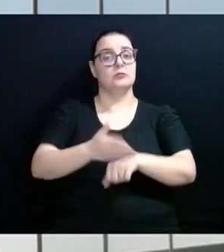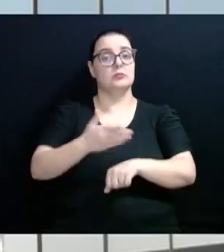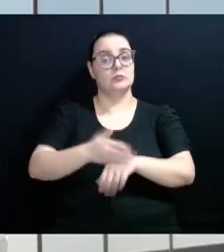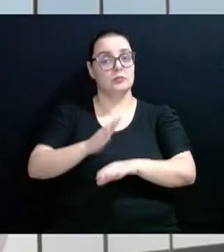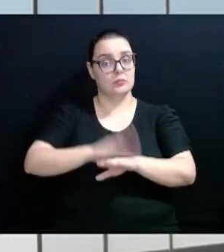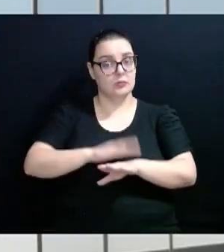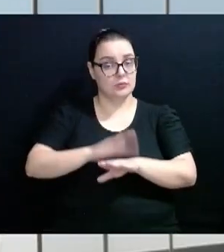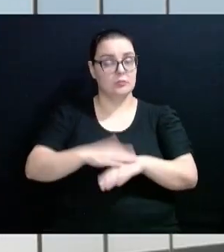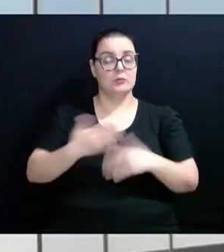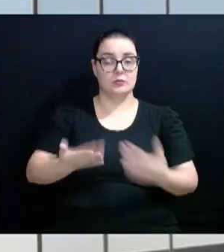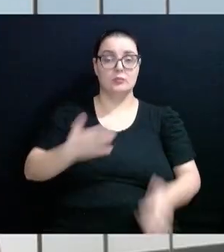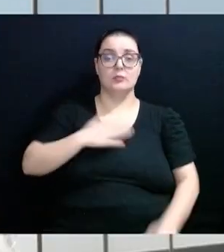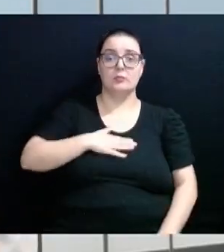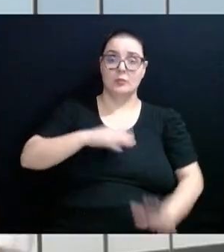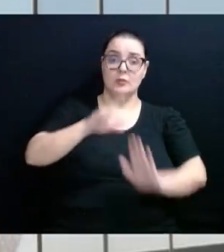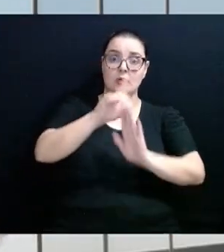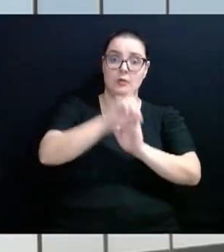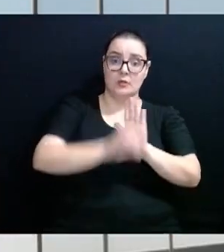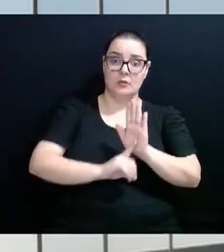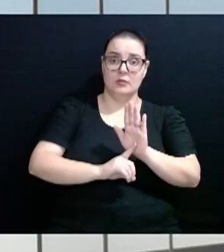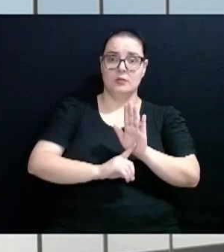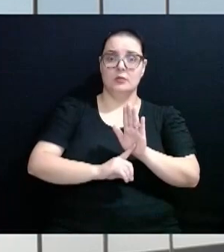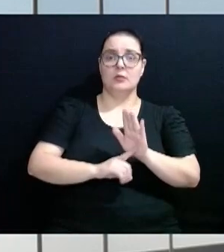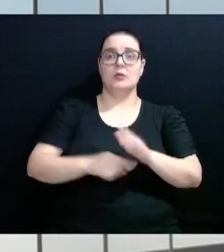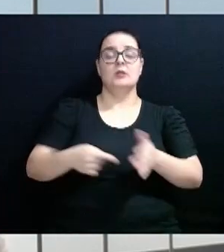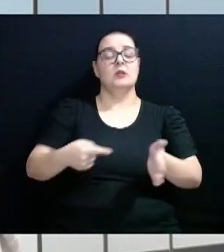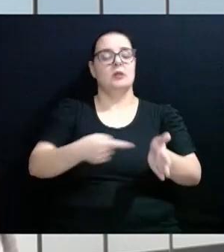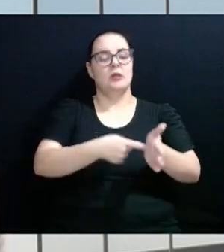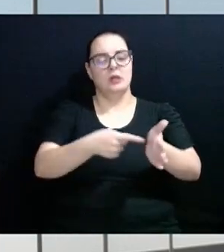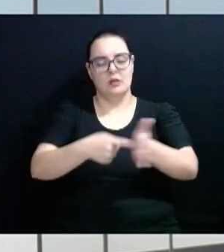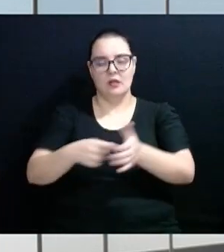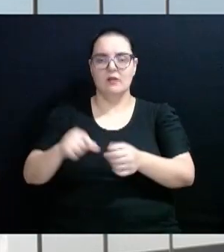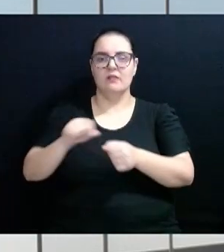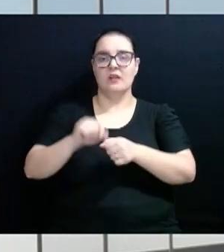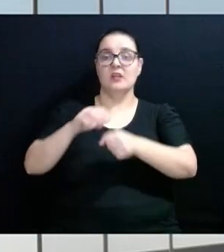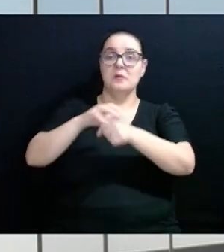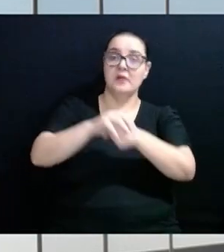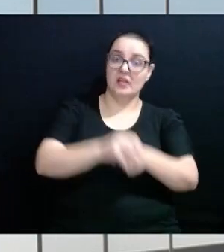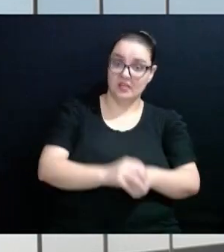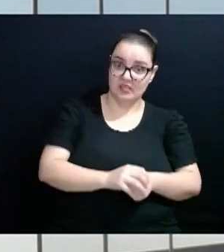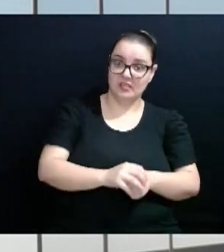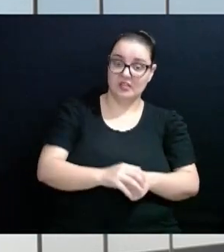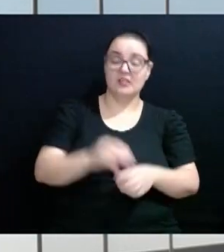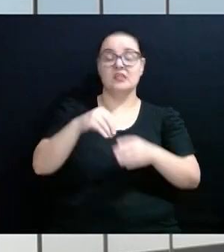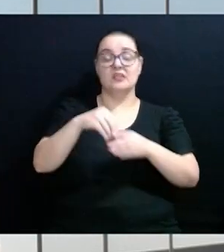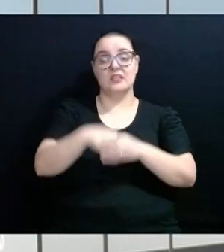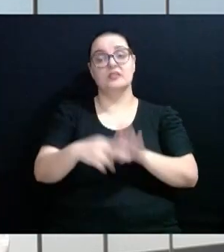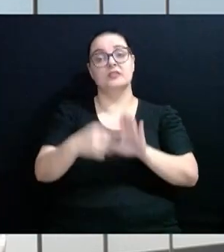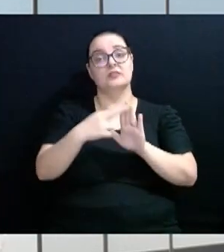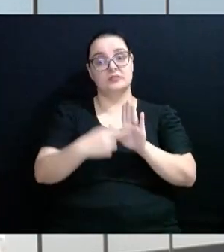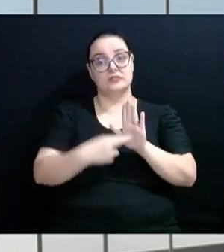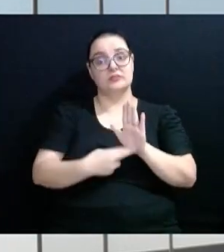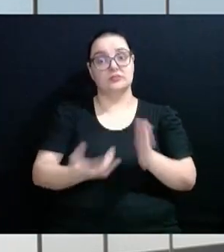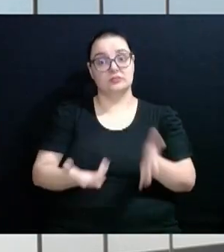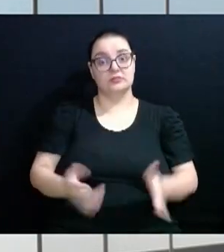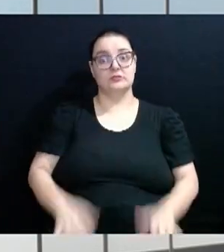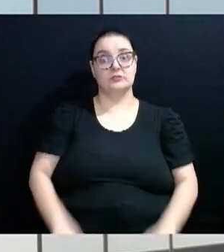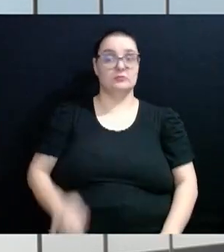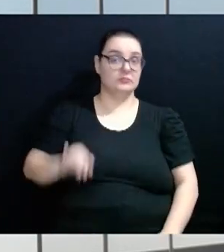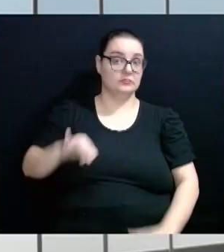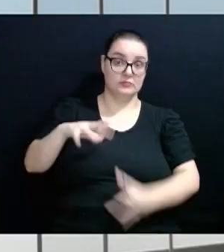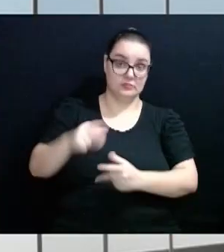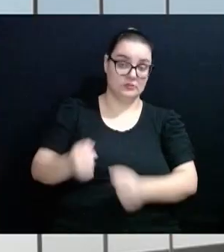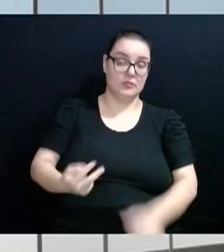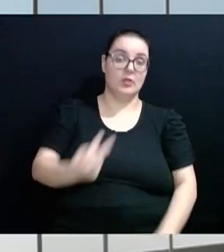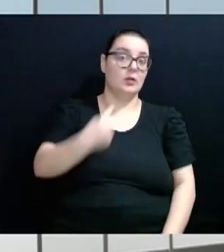meu direito de denunciar, de fazer pressão, né, dentro de regras internacionais, porque eu não posso